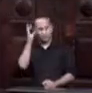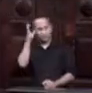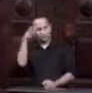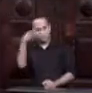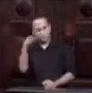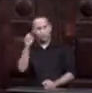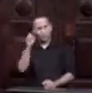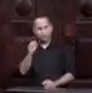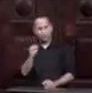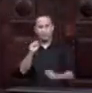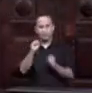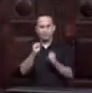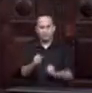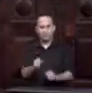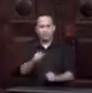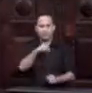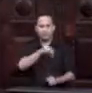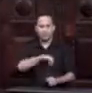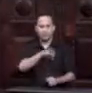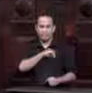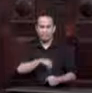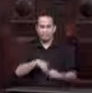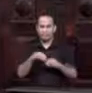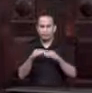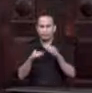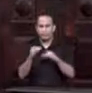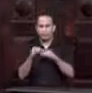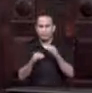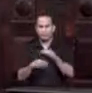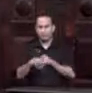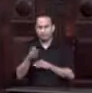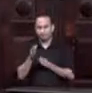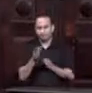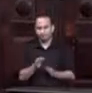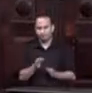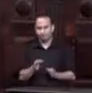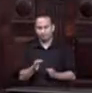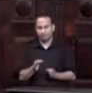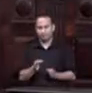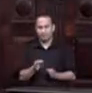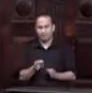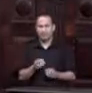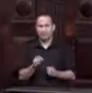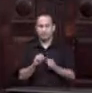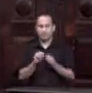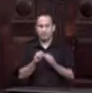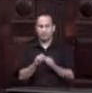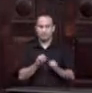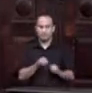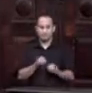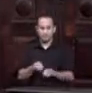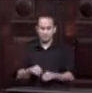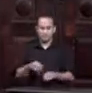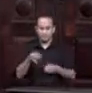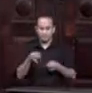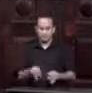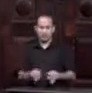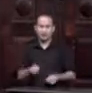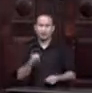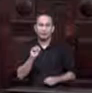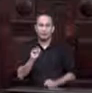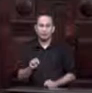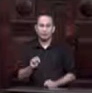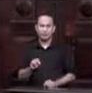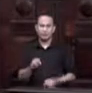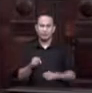que ponha realmente o salário dos servidores em dia e restabeleça uma educação digna que o Estado do Rio merece. Quem levou